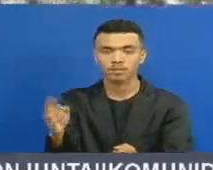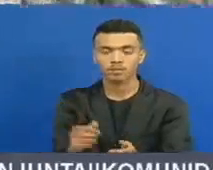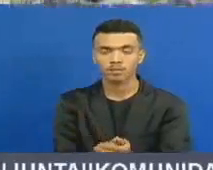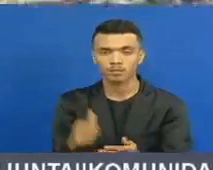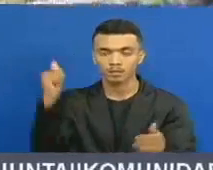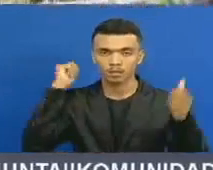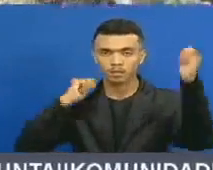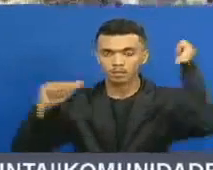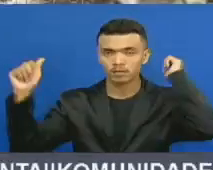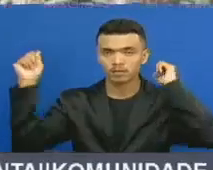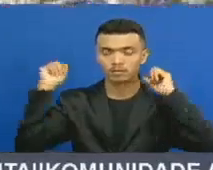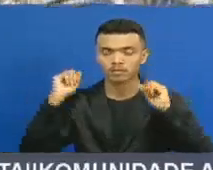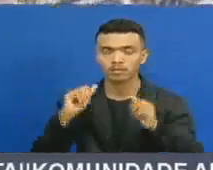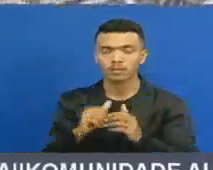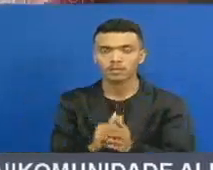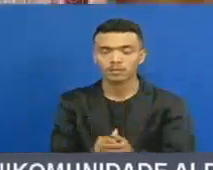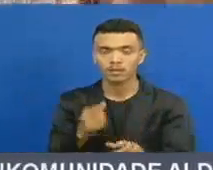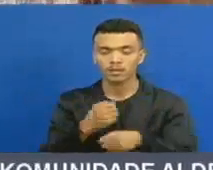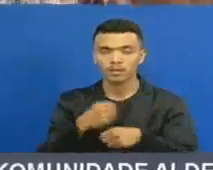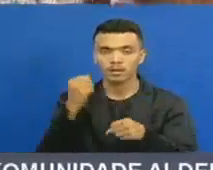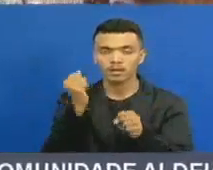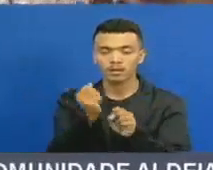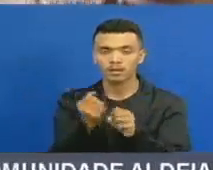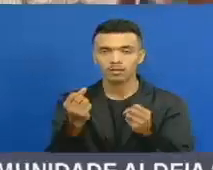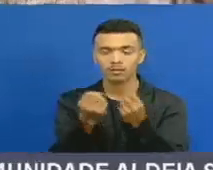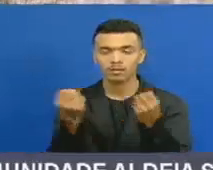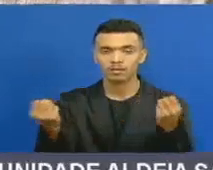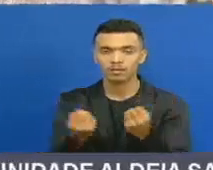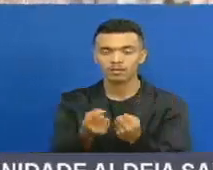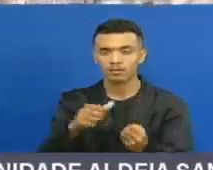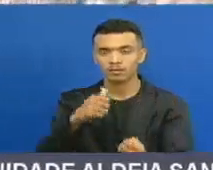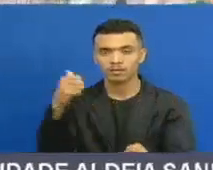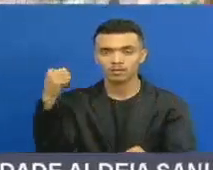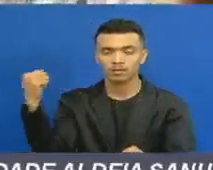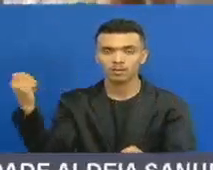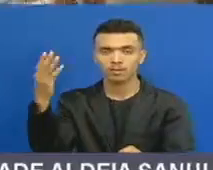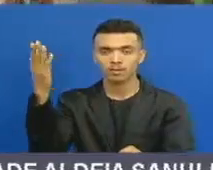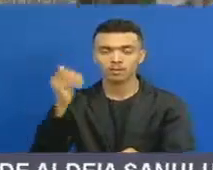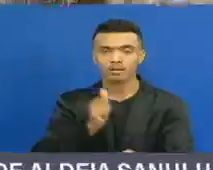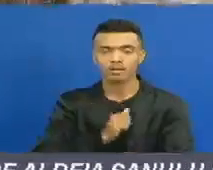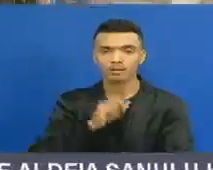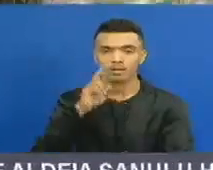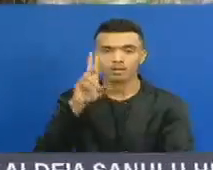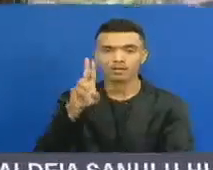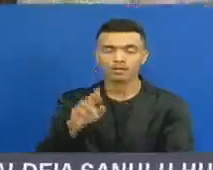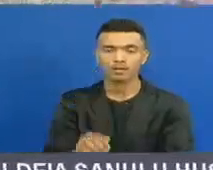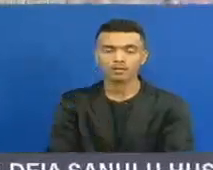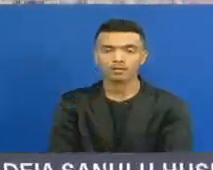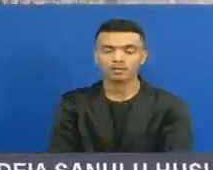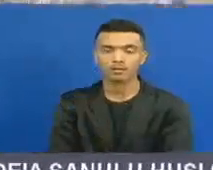atividade reabilitação no expansão ne, halau mos iha suku seluk iha aileu. Husi Talitu Aileu, Tomás Saldanha,